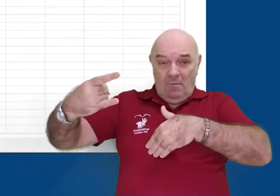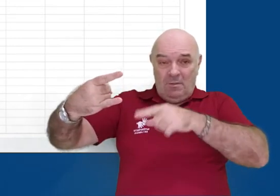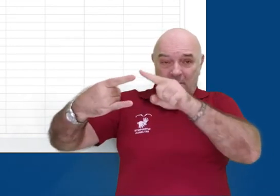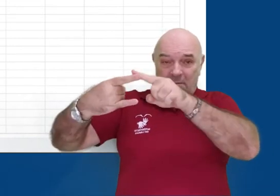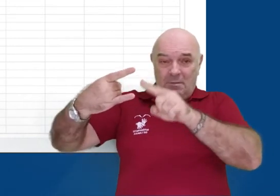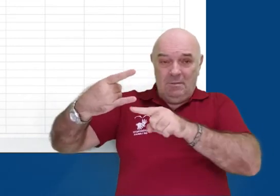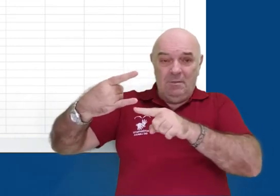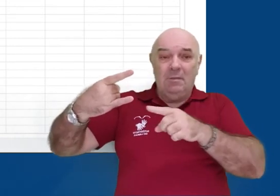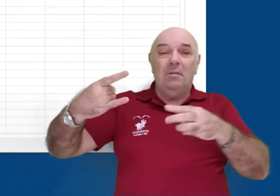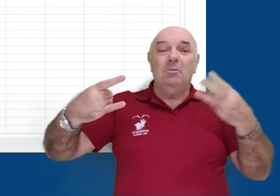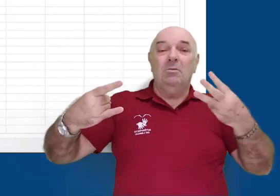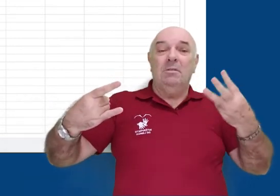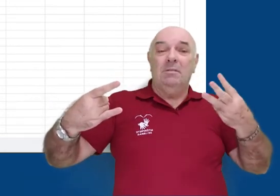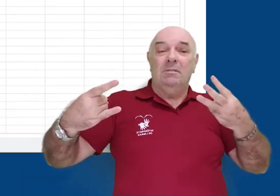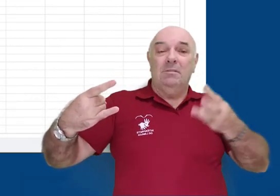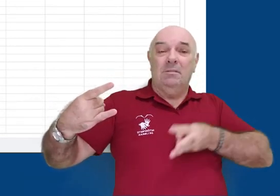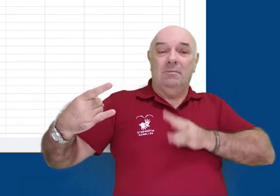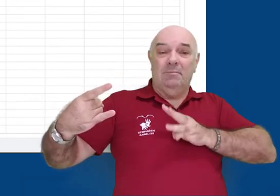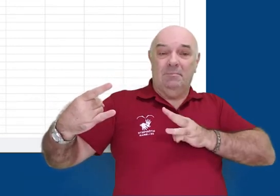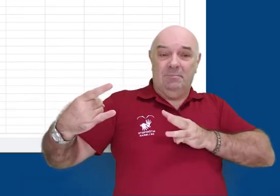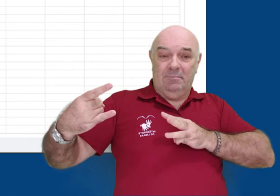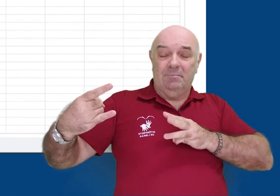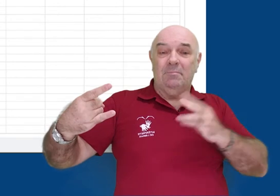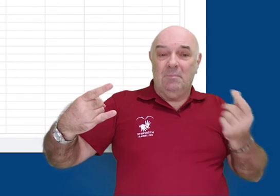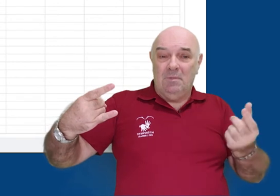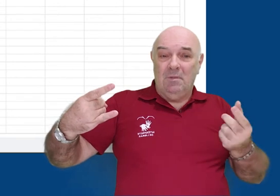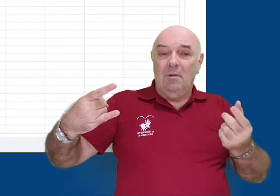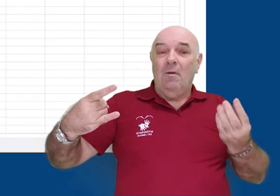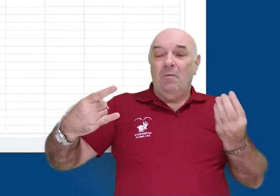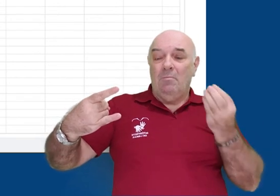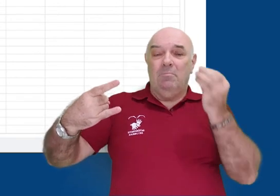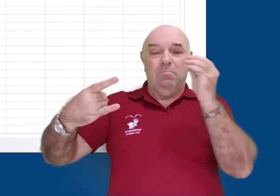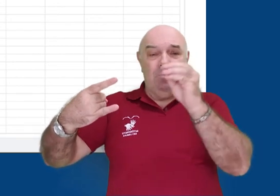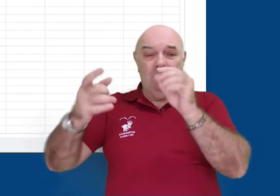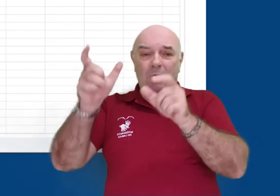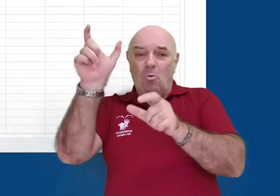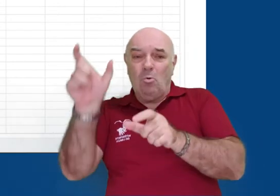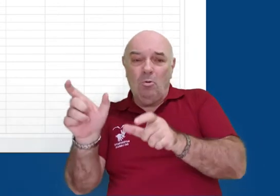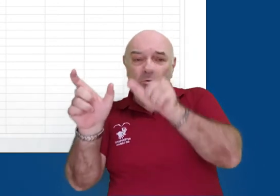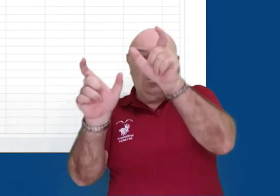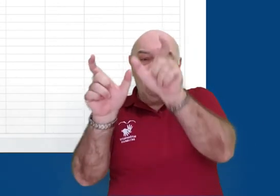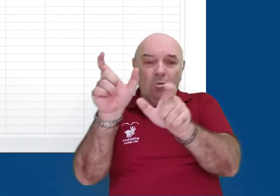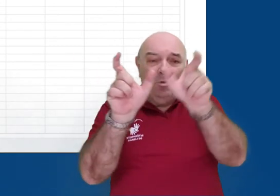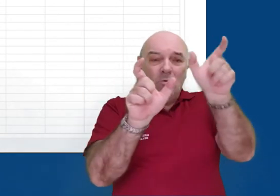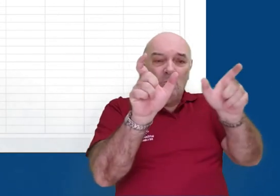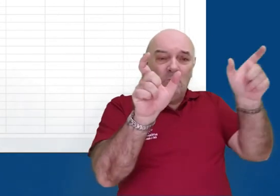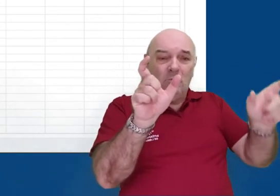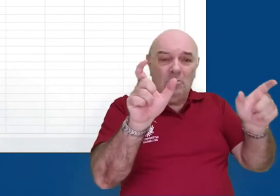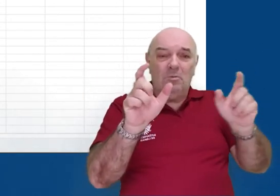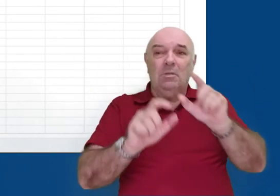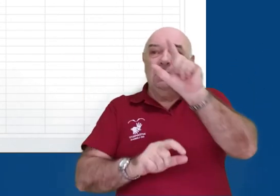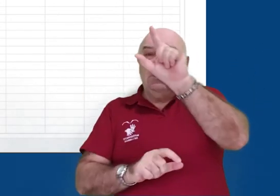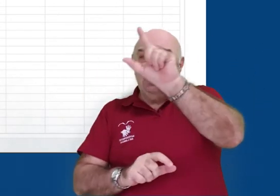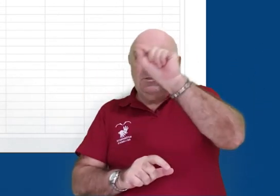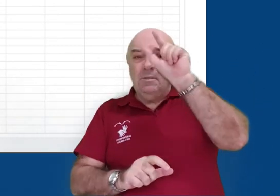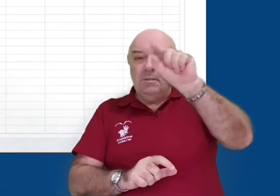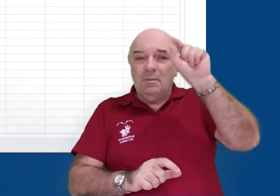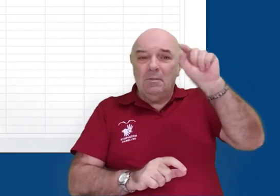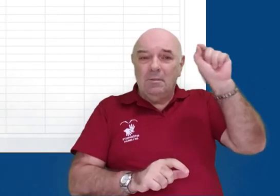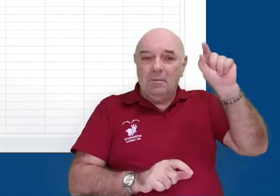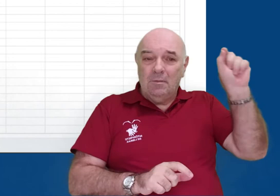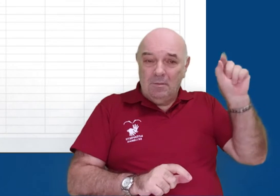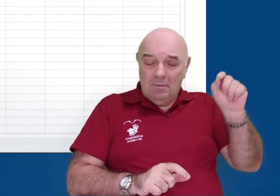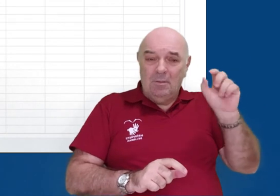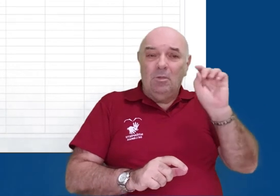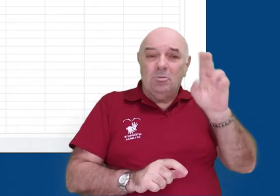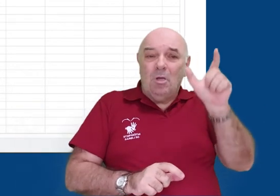agora nós queremos os alunos que fizeram a prova 1 e 4 e que são do terceiro ano também então vamos nessa respectivas